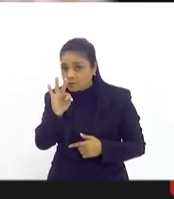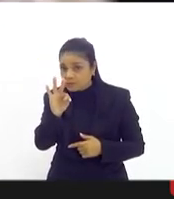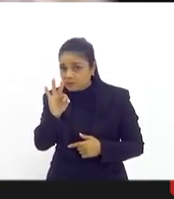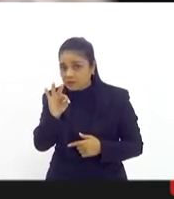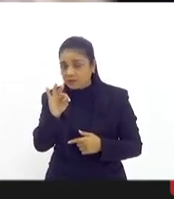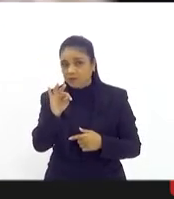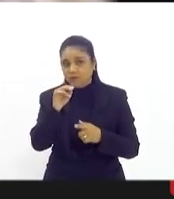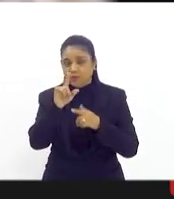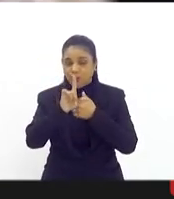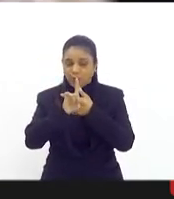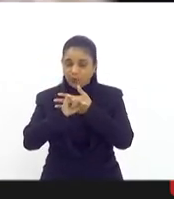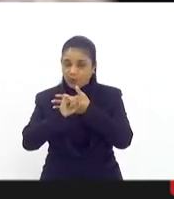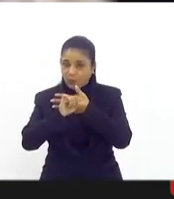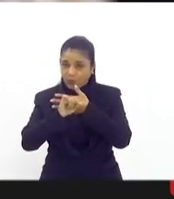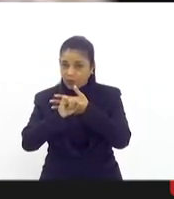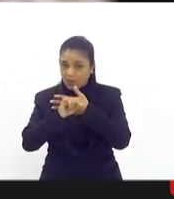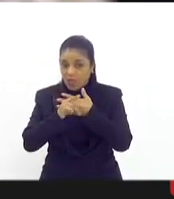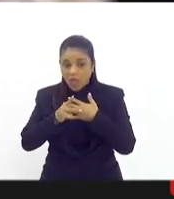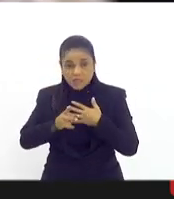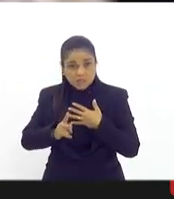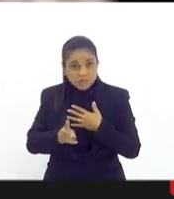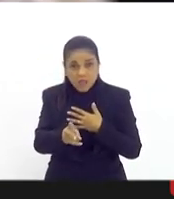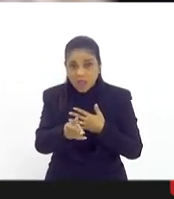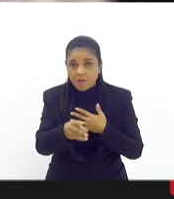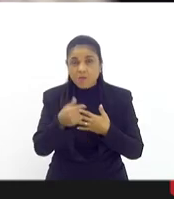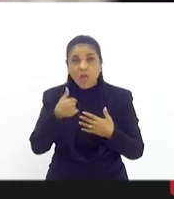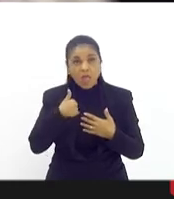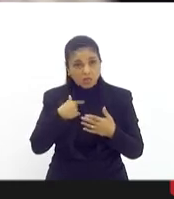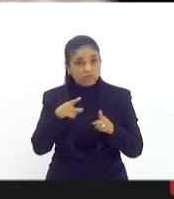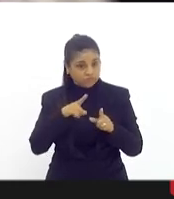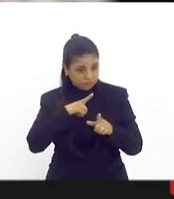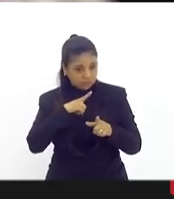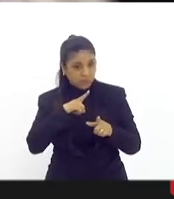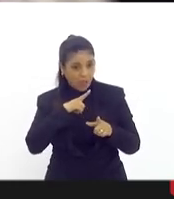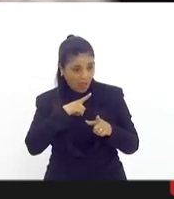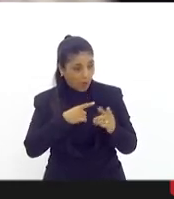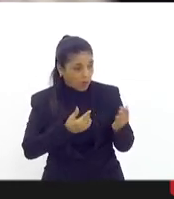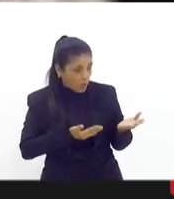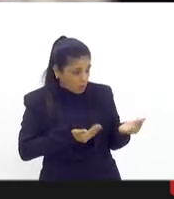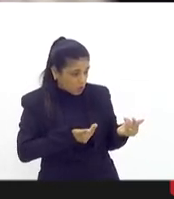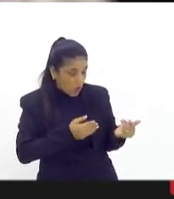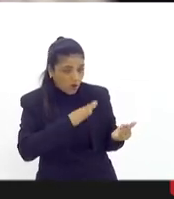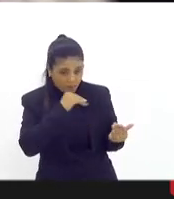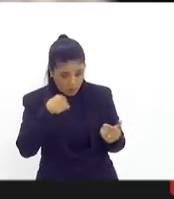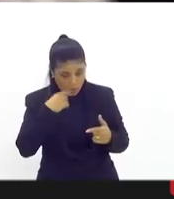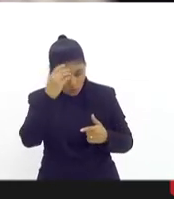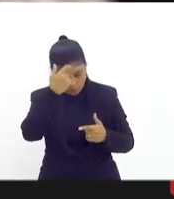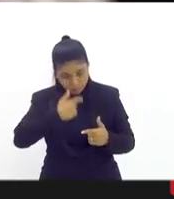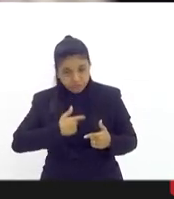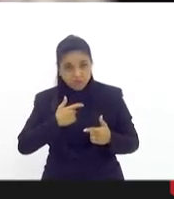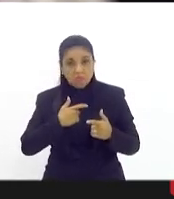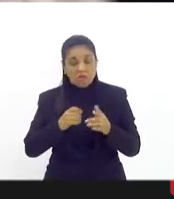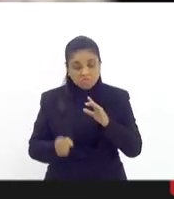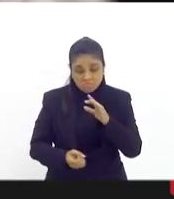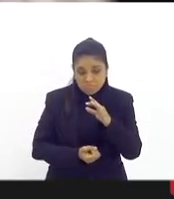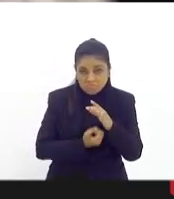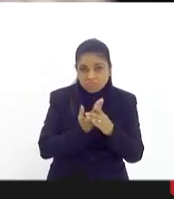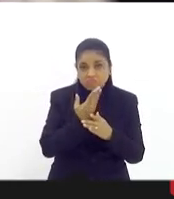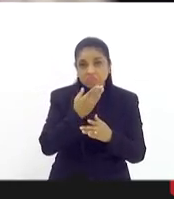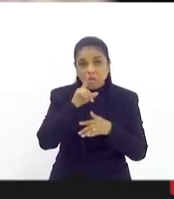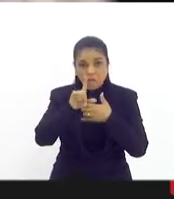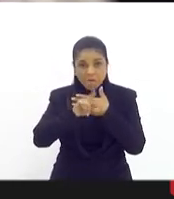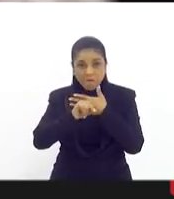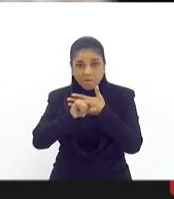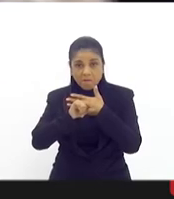sempre. E eu tenho tweets meus da minha adolescência que são tenebrosos. Você fica vendo o tempo inteiro pessoas resgatando. Eu mesmo já fiz um vídeo